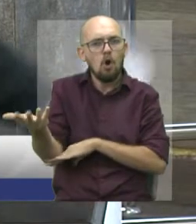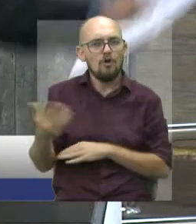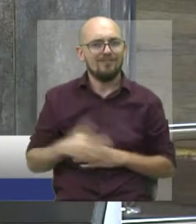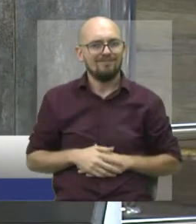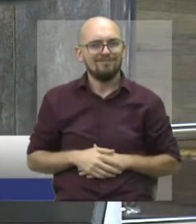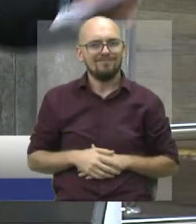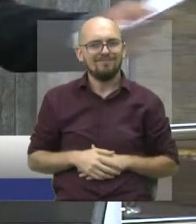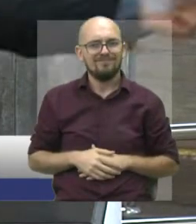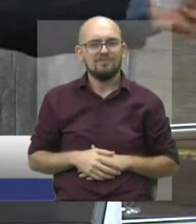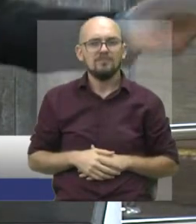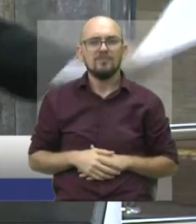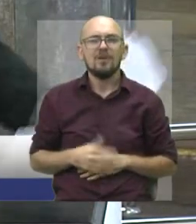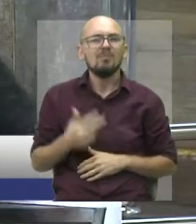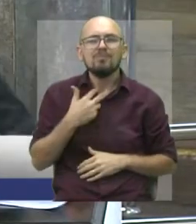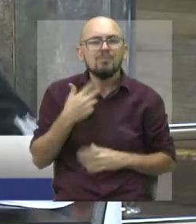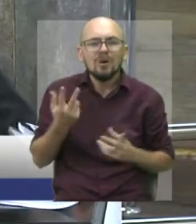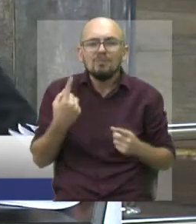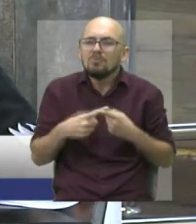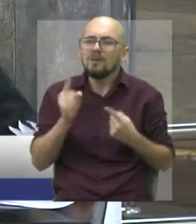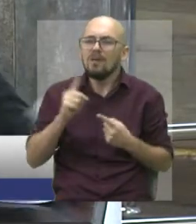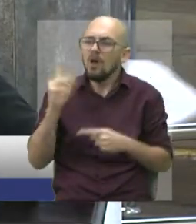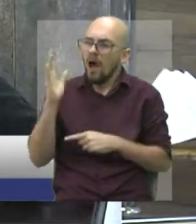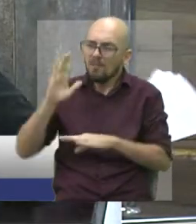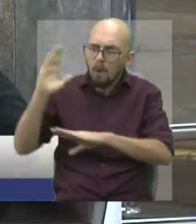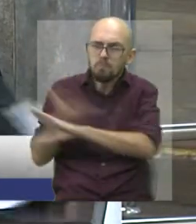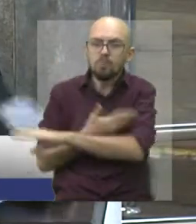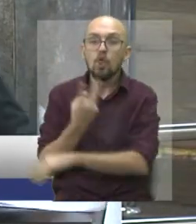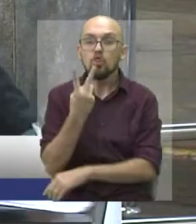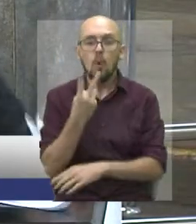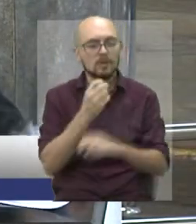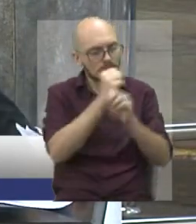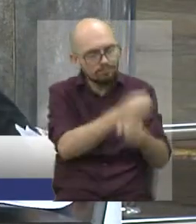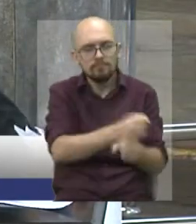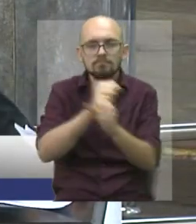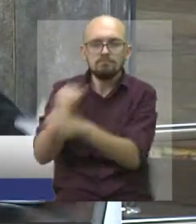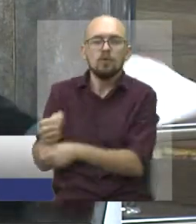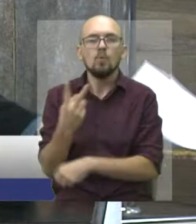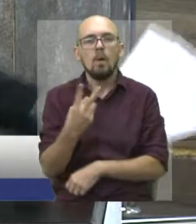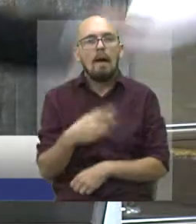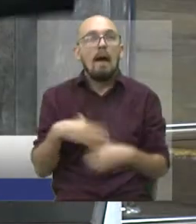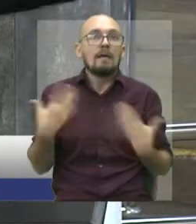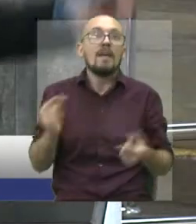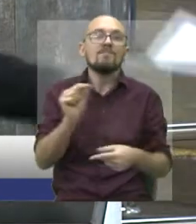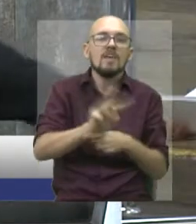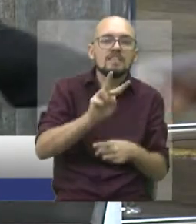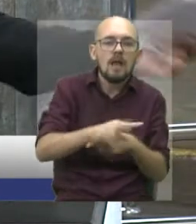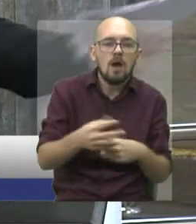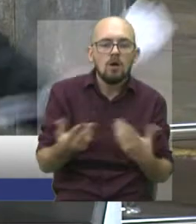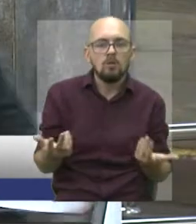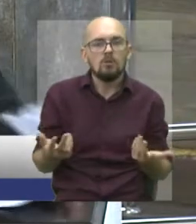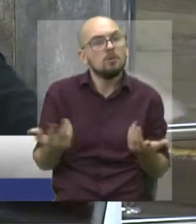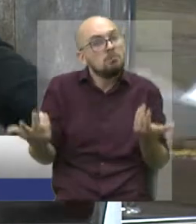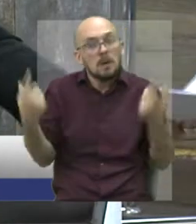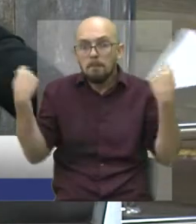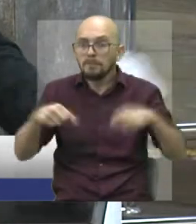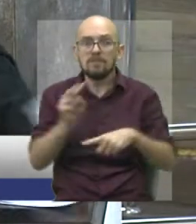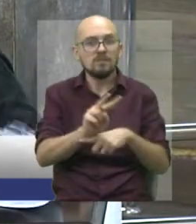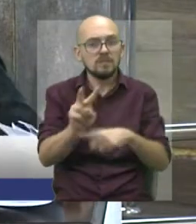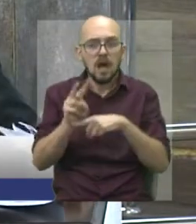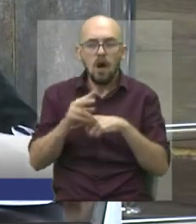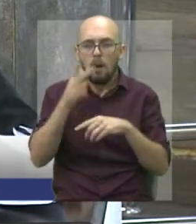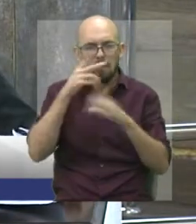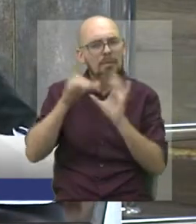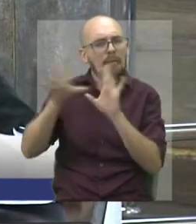O que impede de cortar e plantar mais duas no lugar? Ah, mas aí quem que vai fiscalizar? Pô, mas então se não tem fiscalização, então vai deixar, Deus